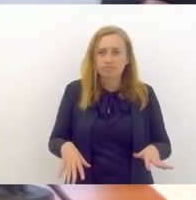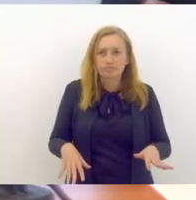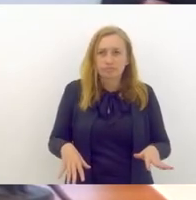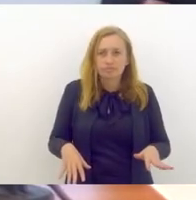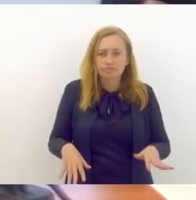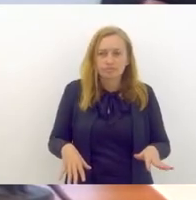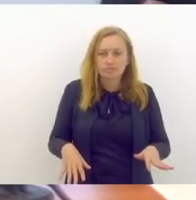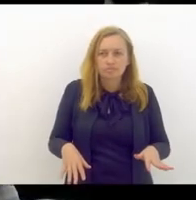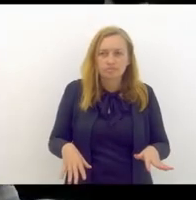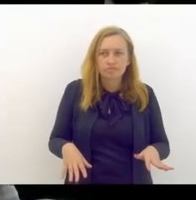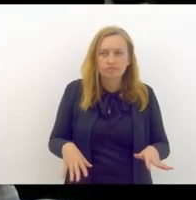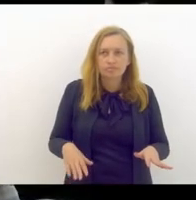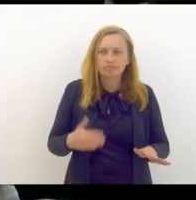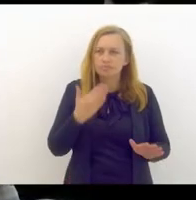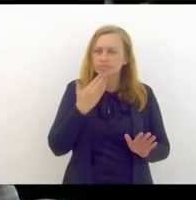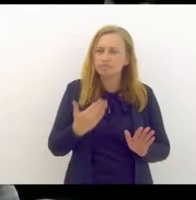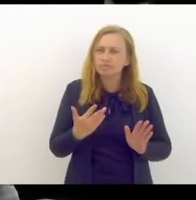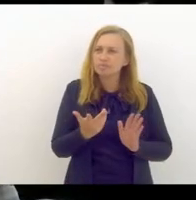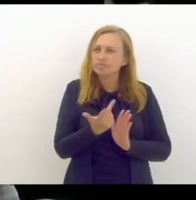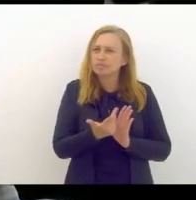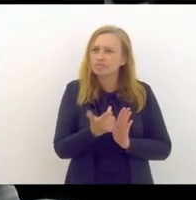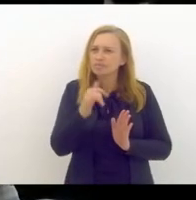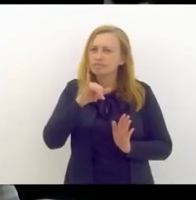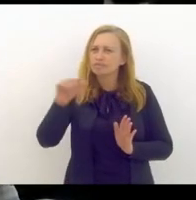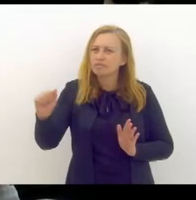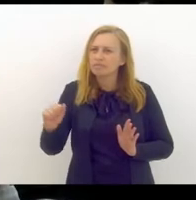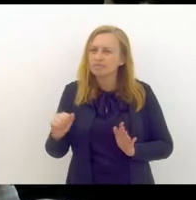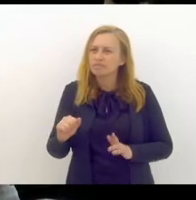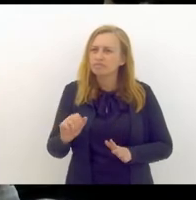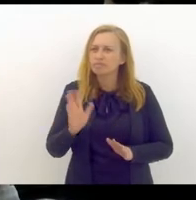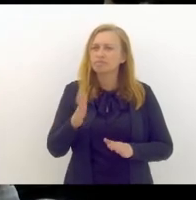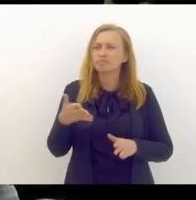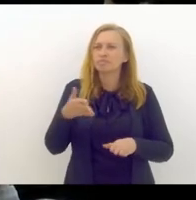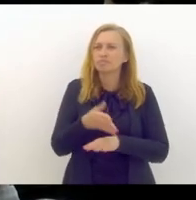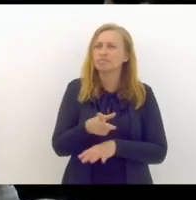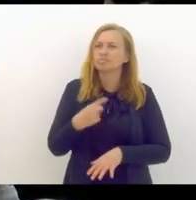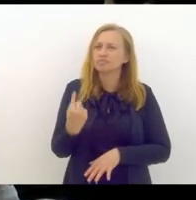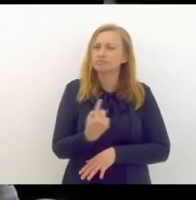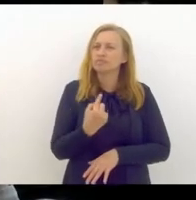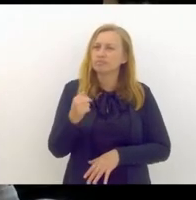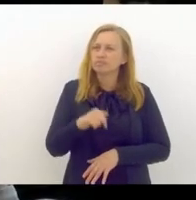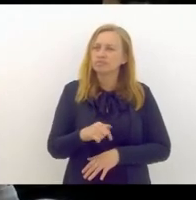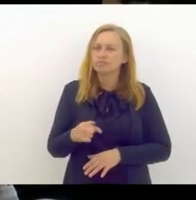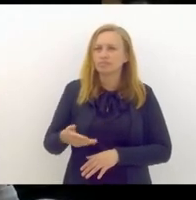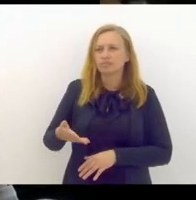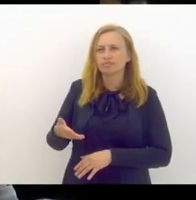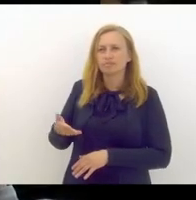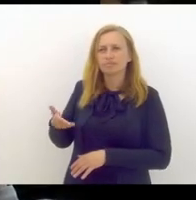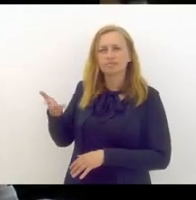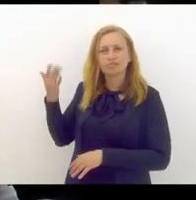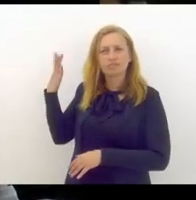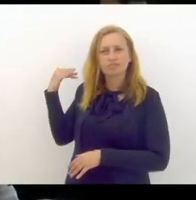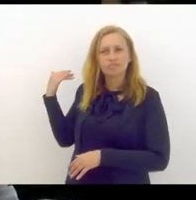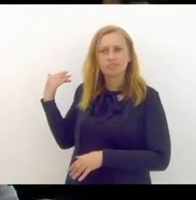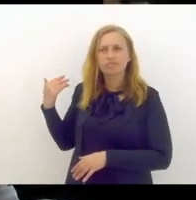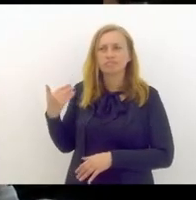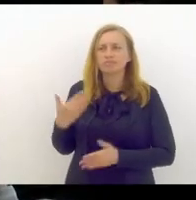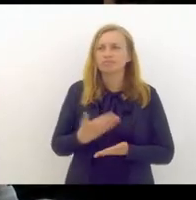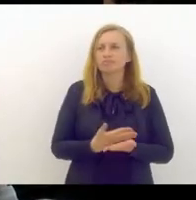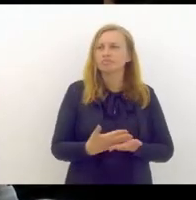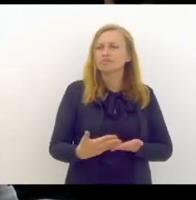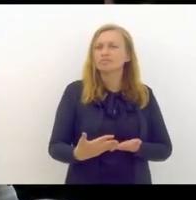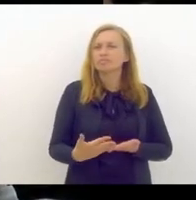Vocês formalizaram um pedido de redesenho ao INEA? Não, o que chega para a gente aqui, na época da delimitação da